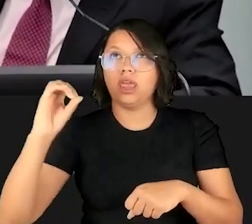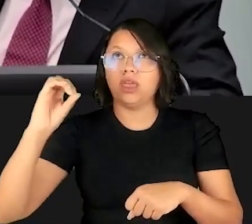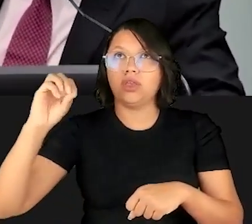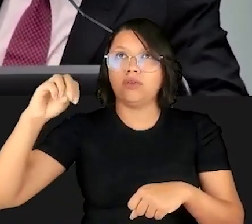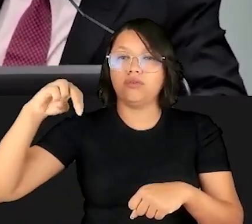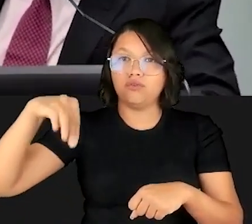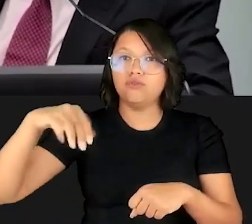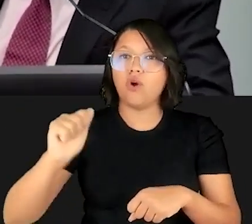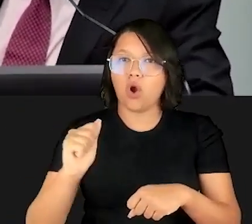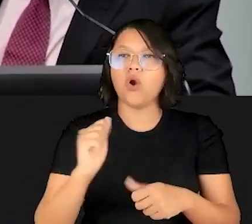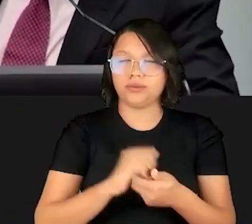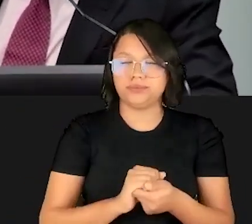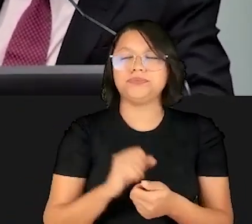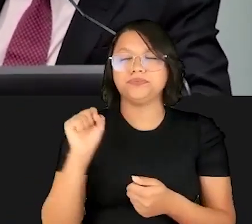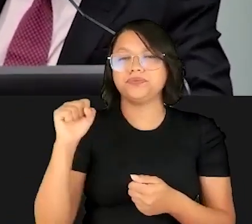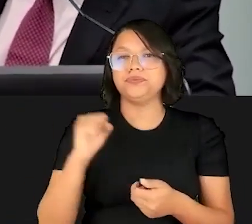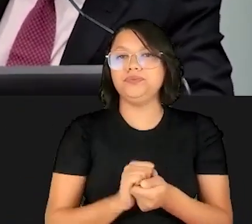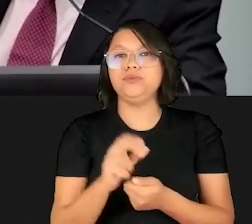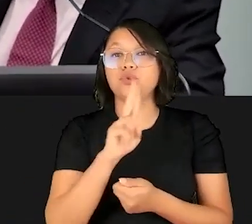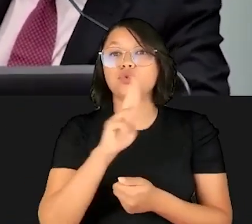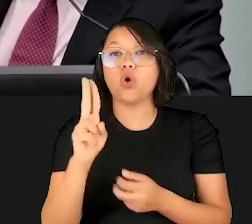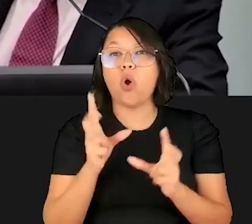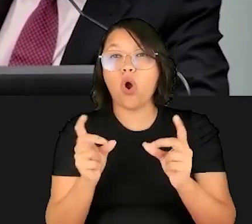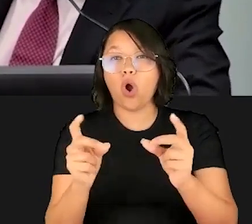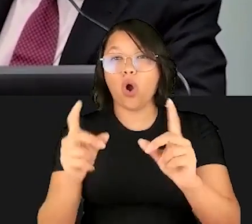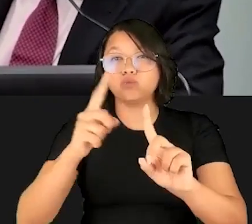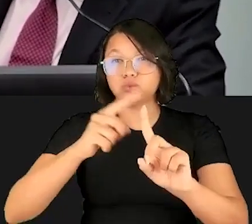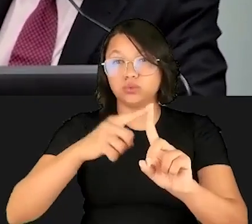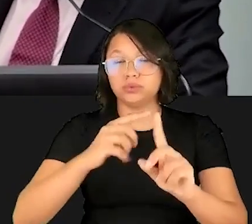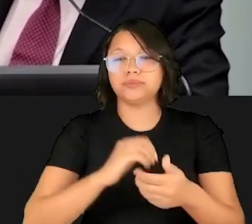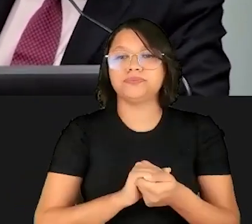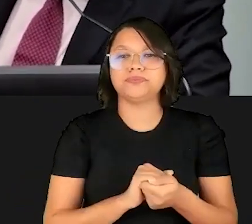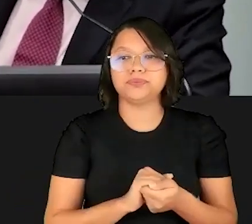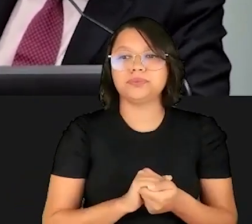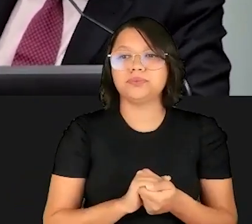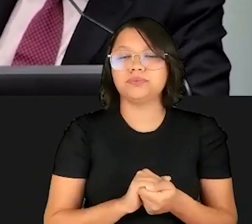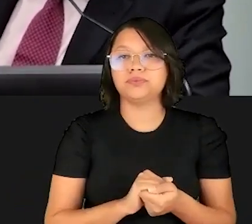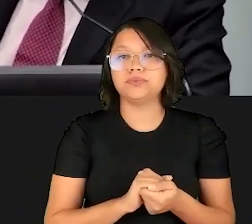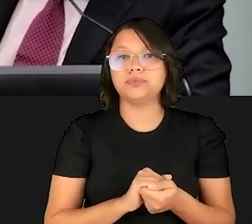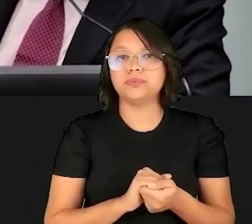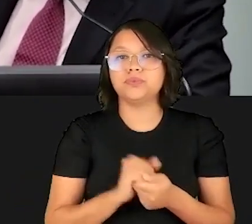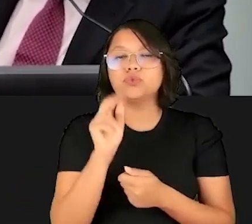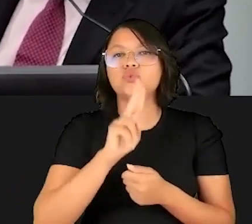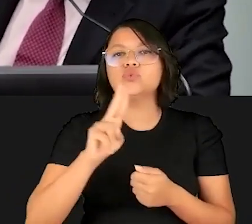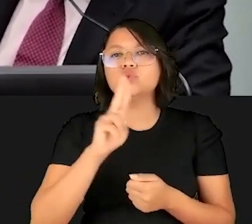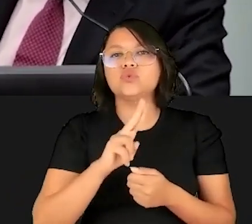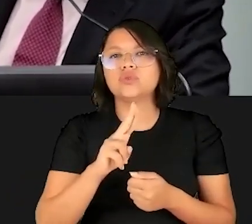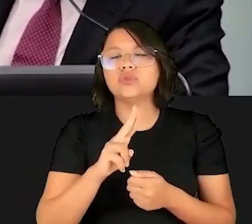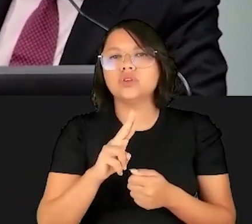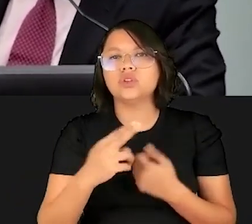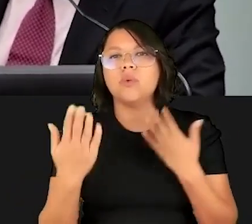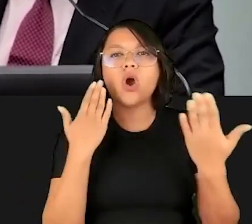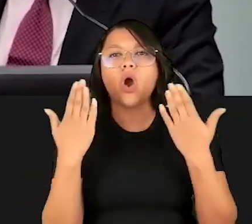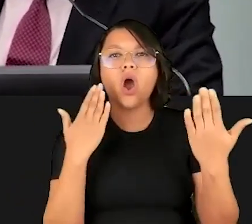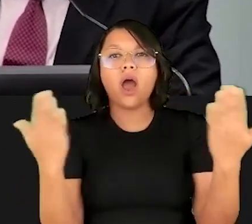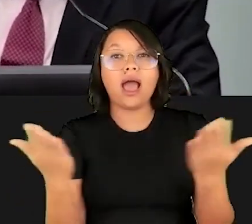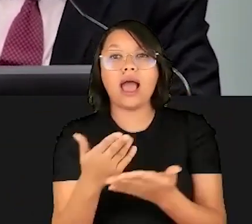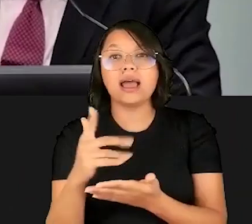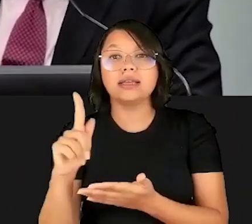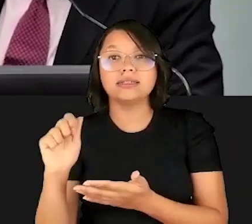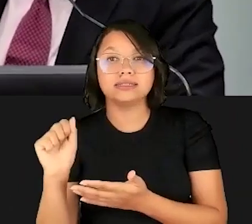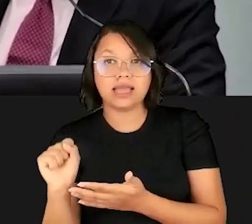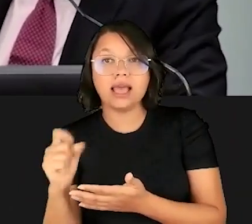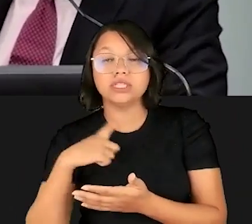fica absolutamente descontrolado, cresce linfonodos, massas. E usando um análogo do gás mostarda, eles tiveram uma